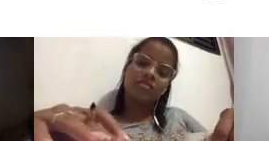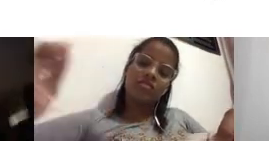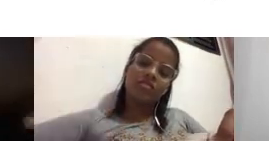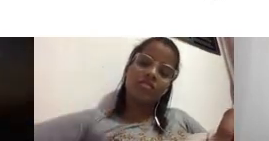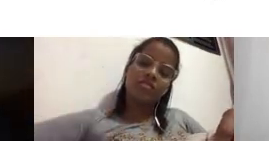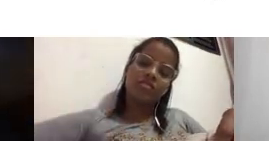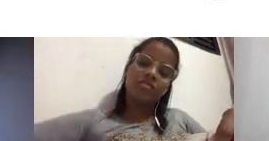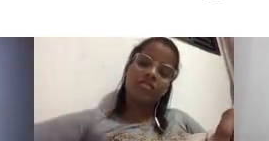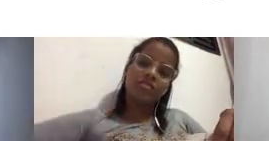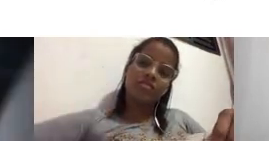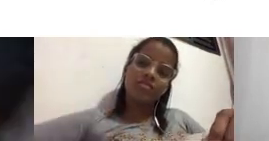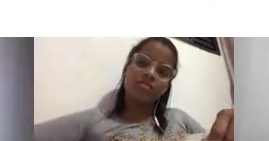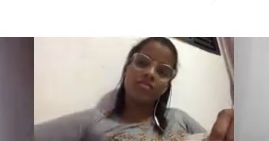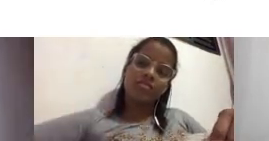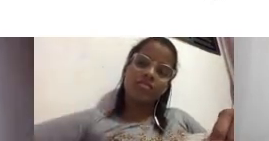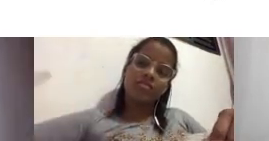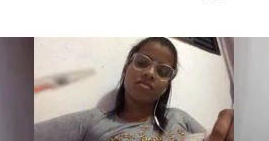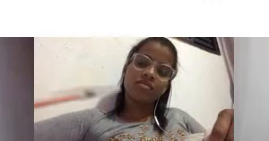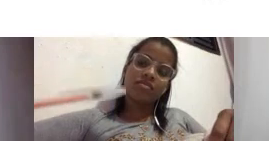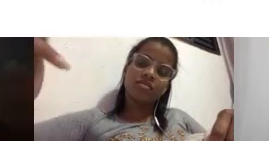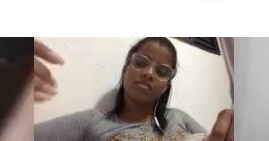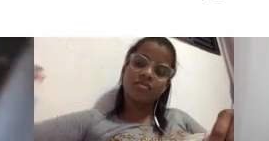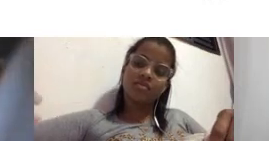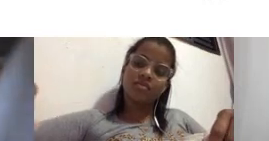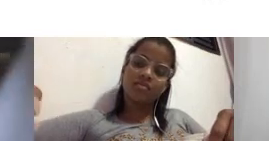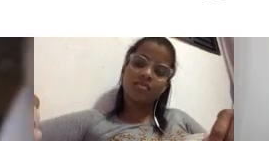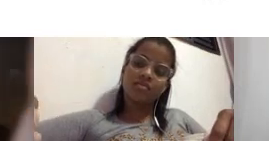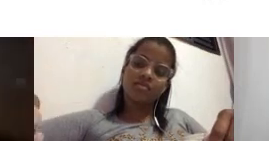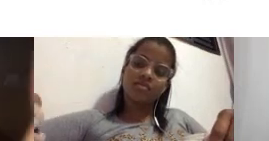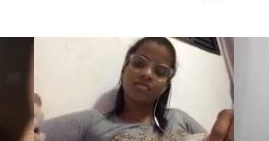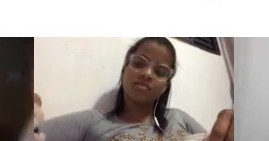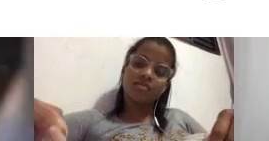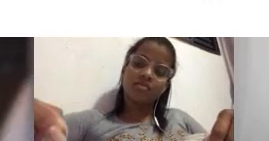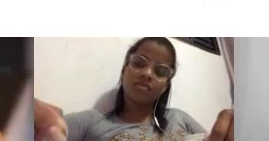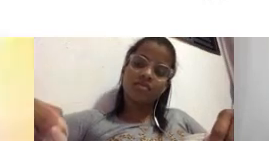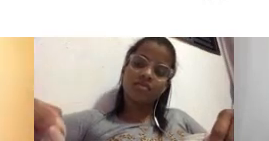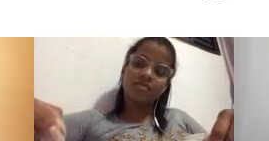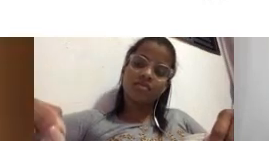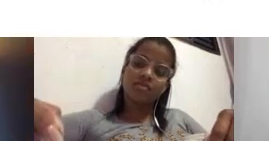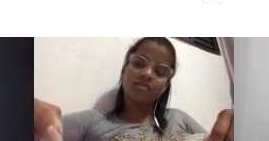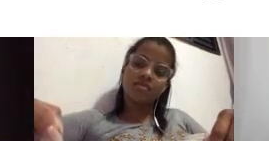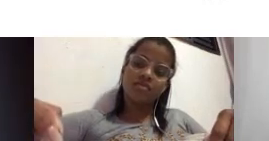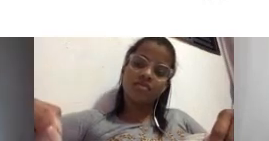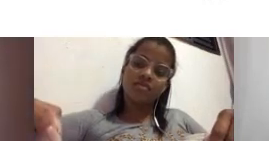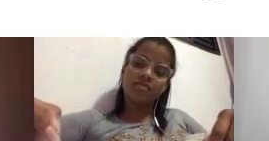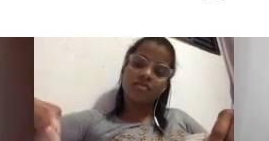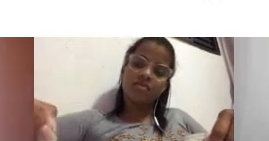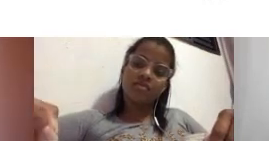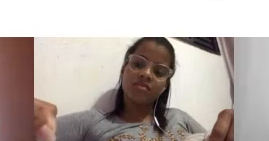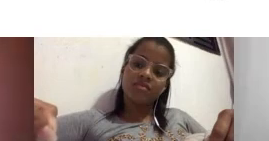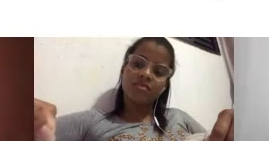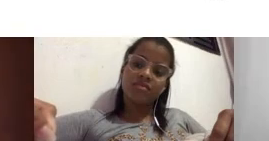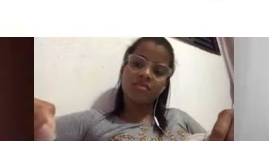errado? Tá certo. Tá certo. Correto. Luiz, tá certo ou tá errado? Tudo certo. Tem que falar por quê, né?